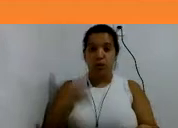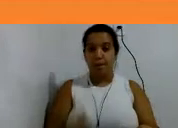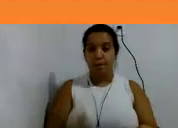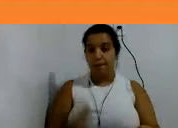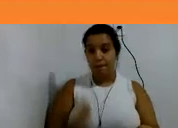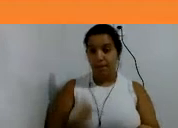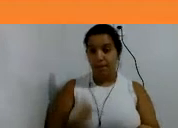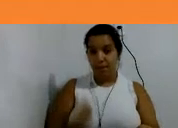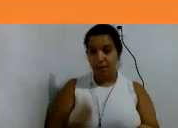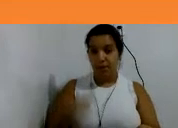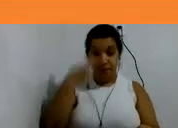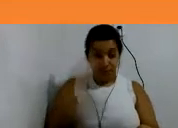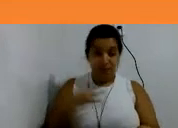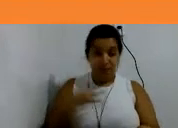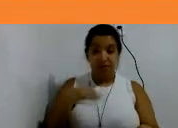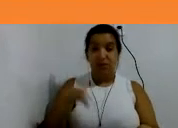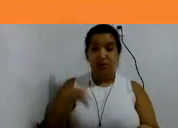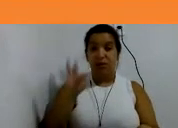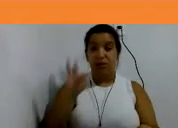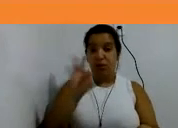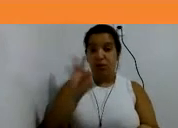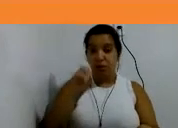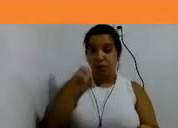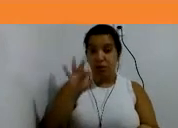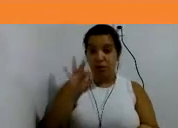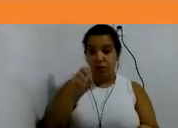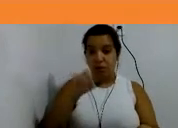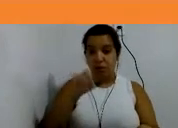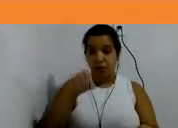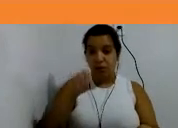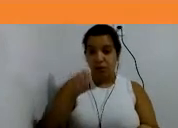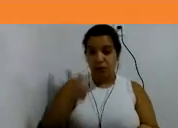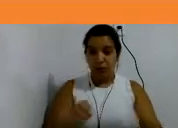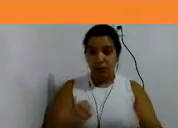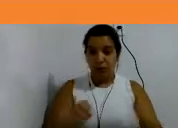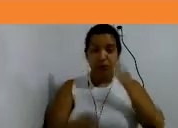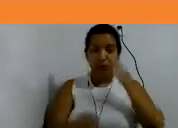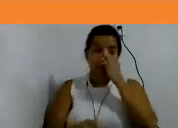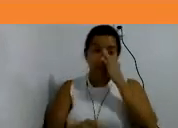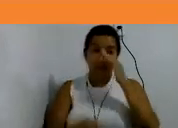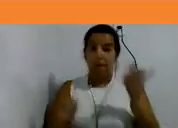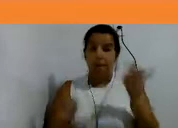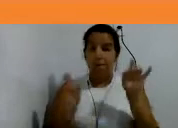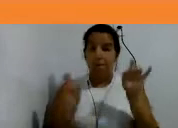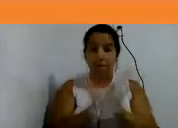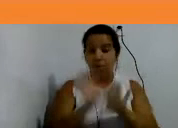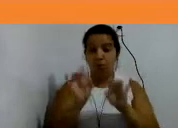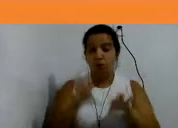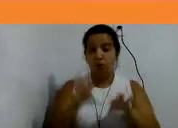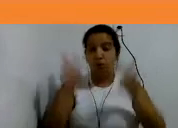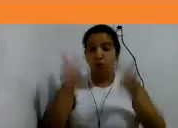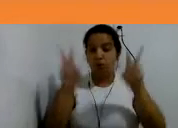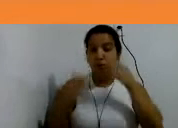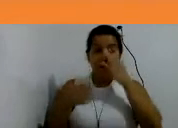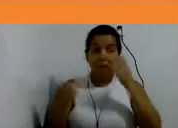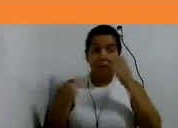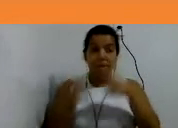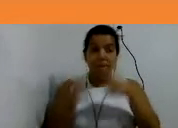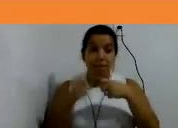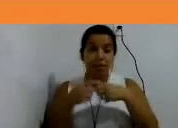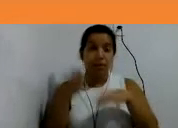tiver certeza que é um trofozoito. De trofozoito de plasmodium sp. Pronto. O médico quer saber a